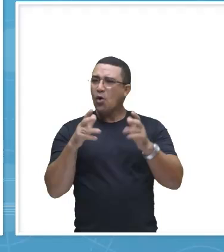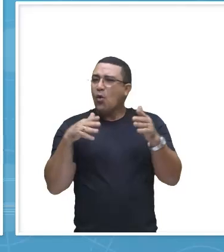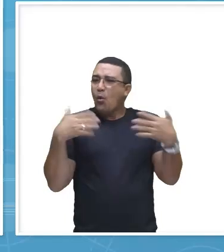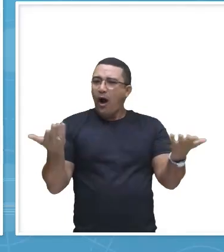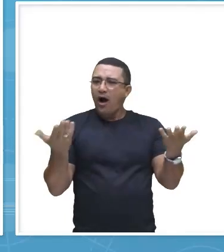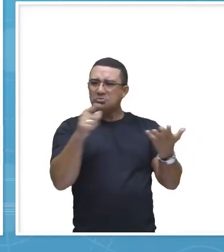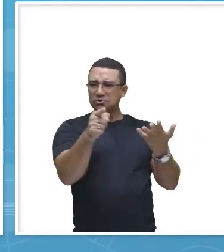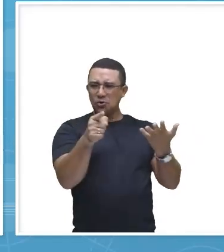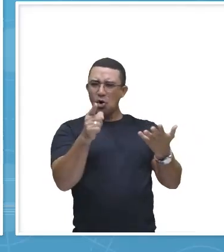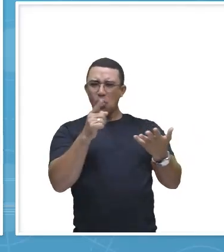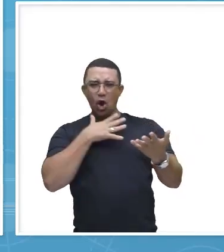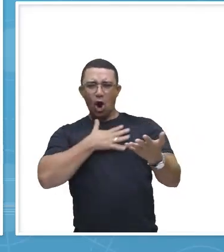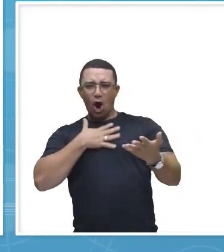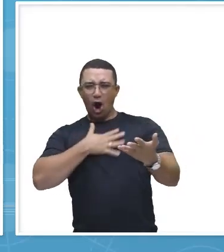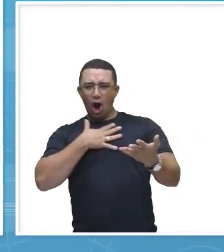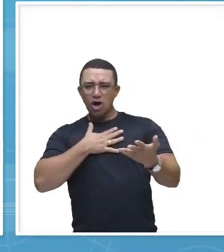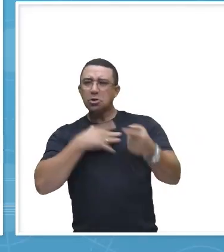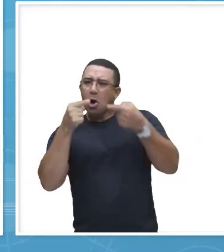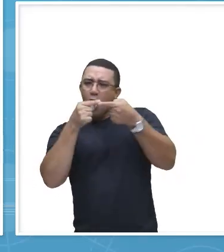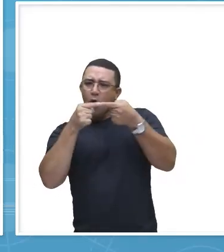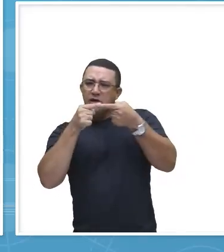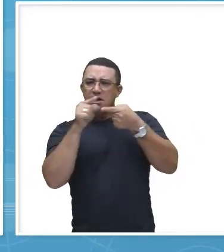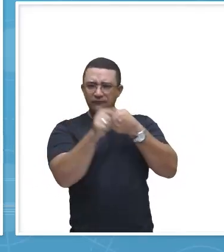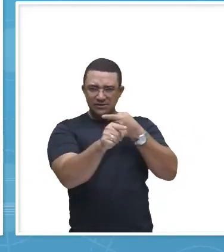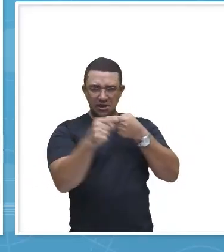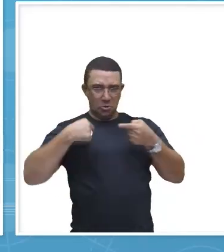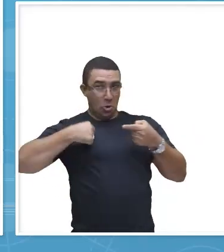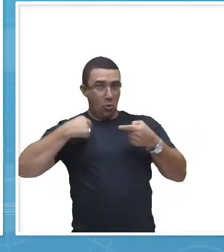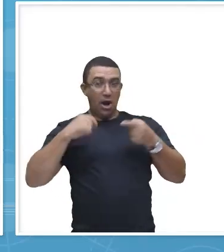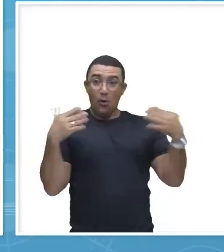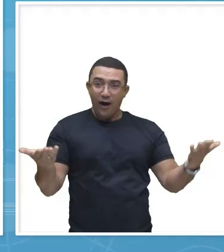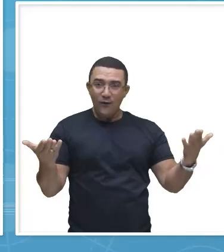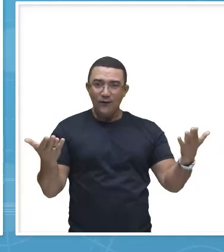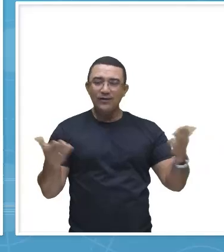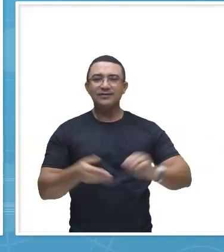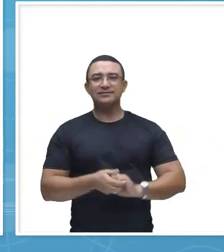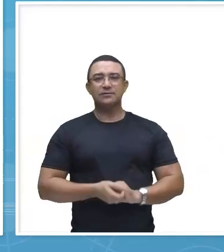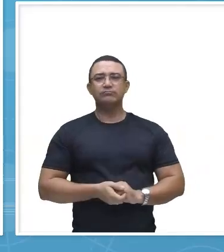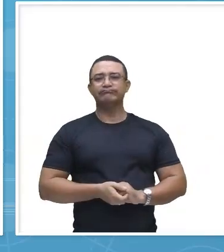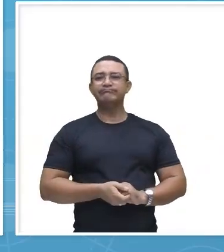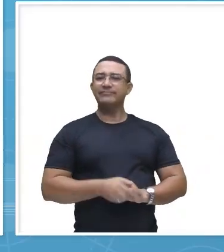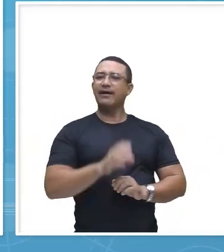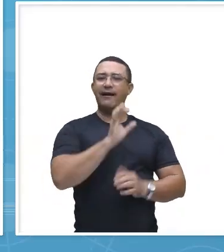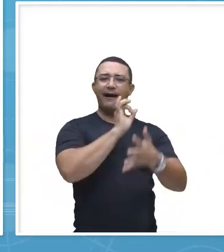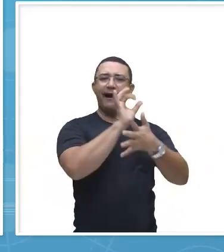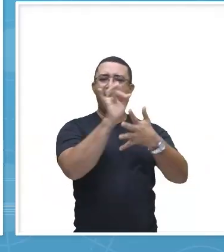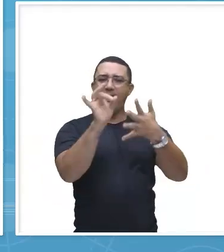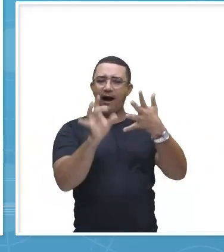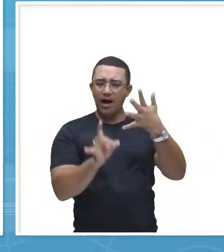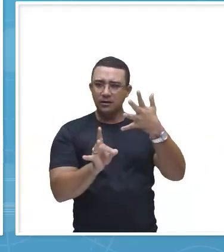Qual dessas aí você se identifica, observando rapidamente? Né? Então, cada uma dessas formas de se